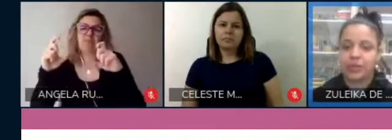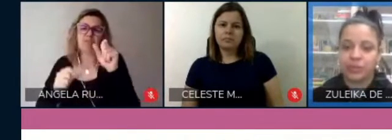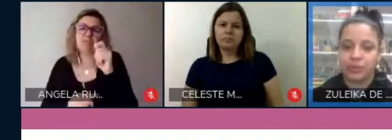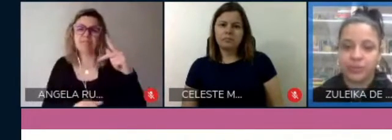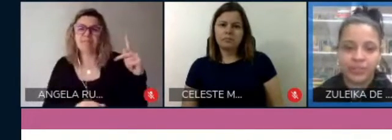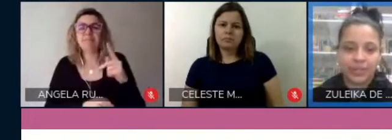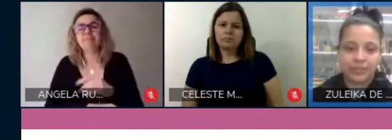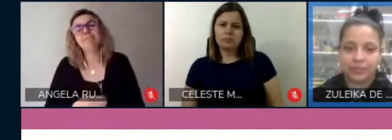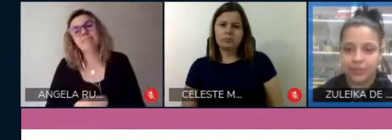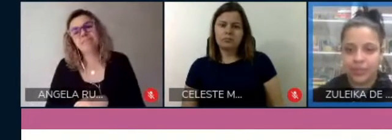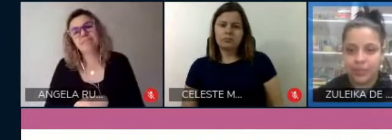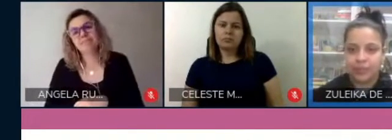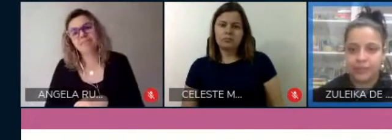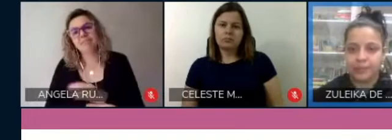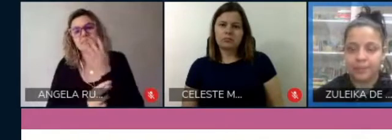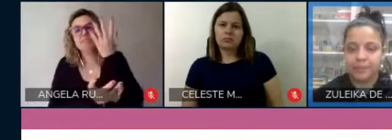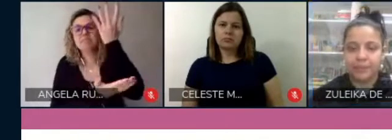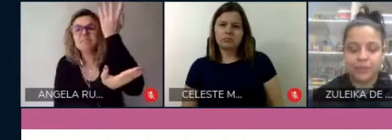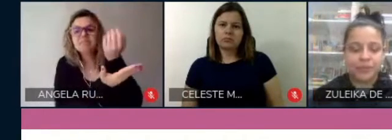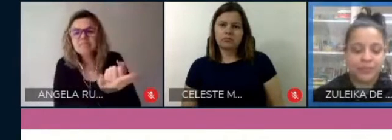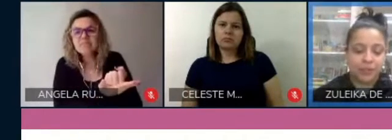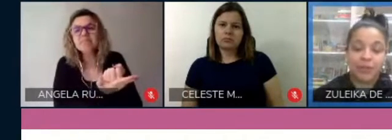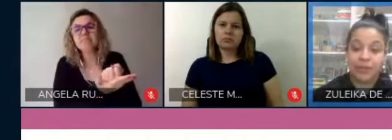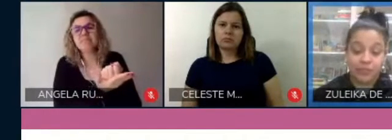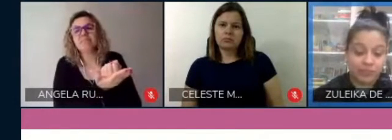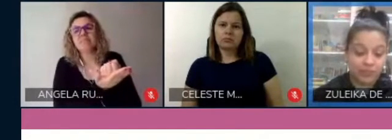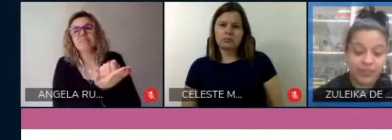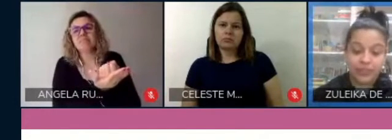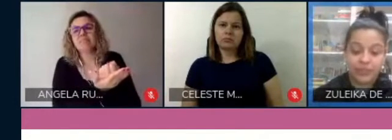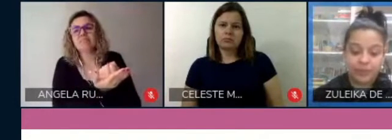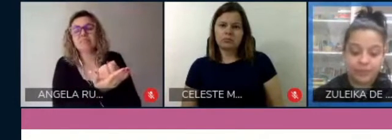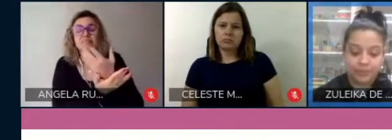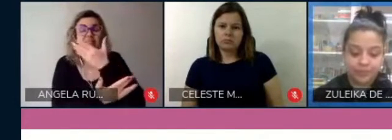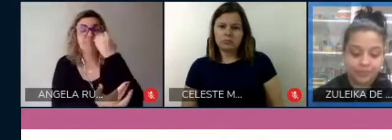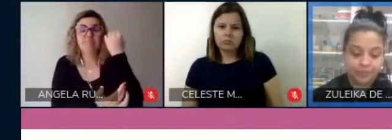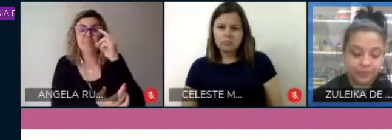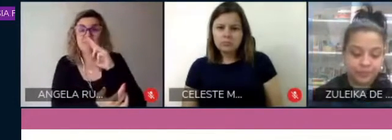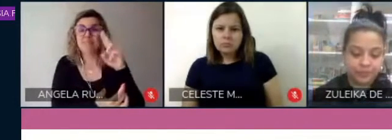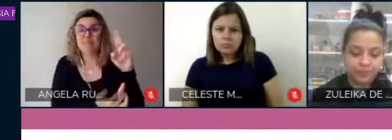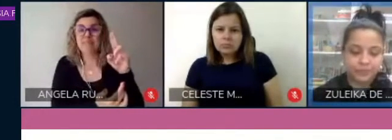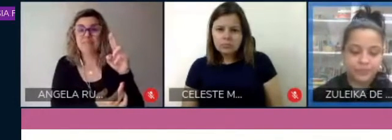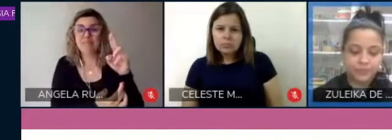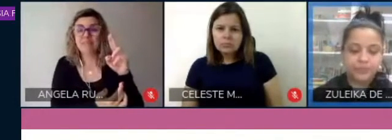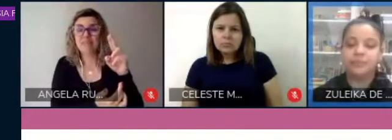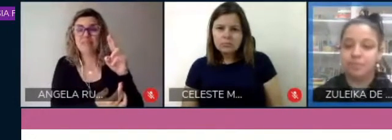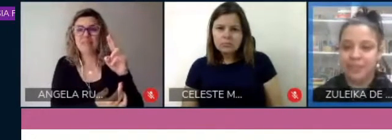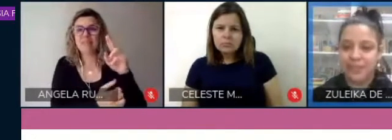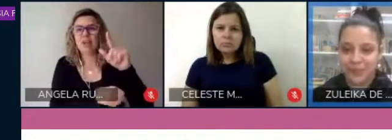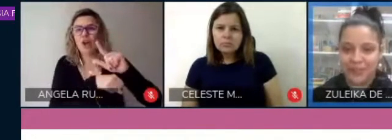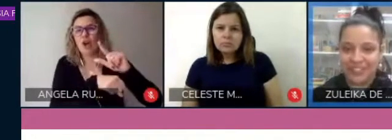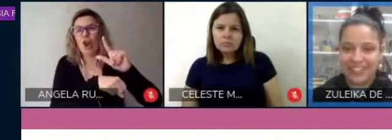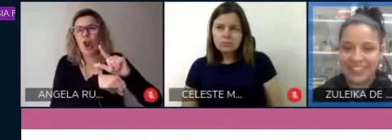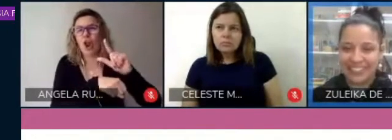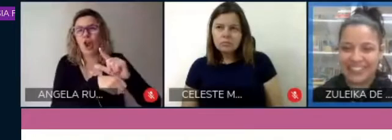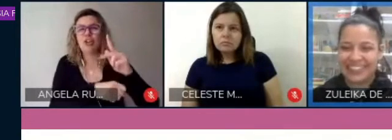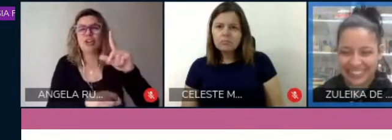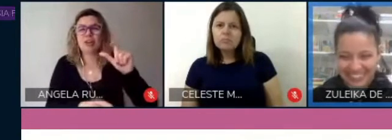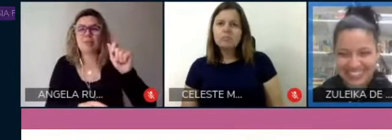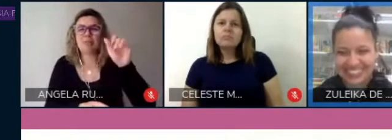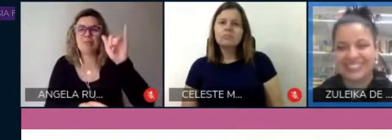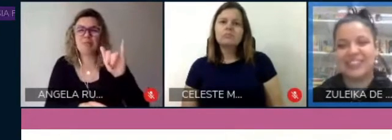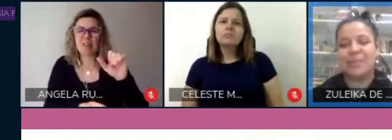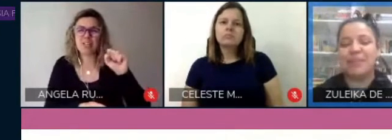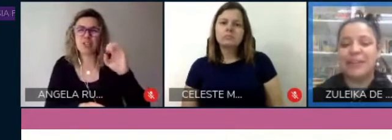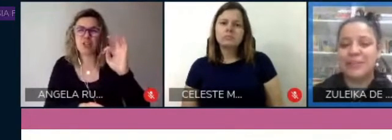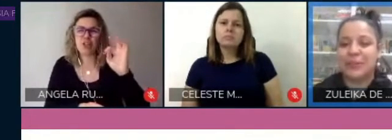Quando eu faço o download lá no... Como chama? Eu vou conferir só. Na loja. Play Store, né?